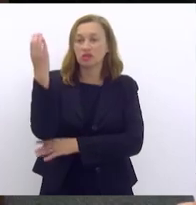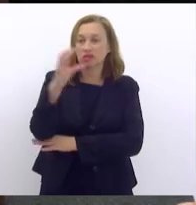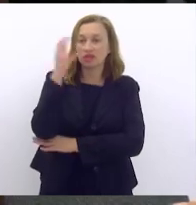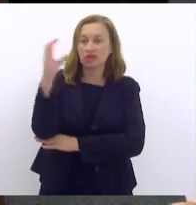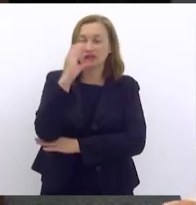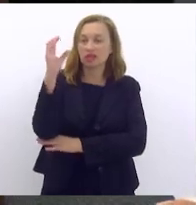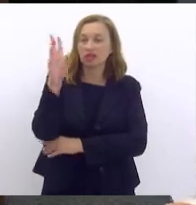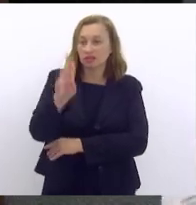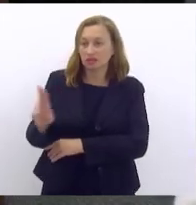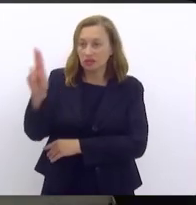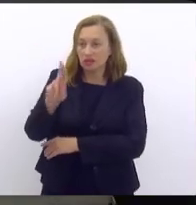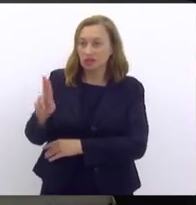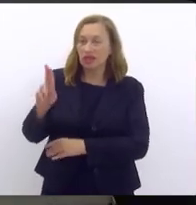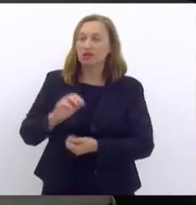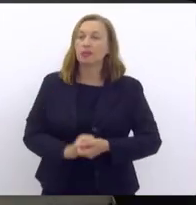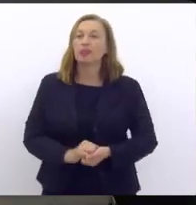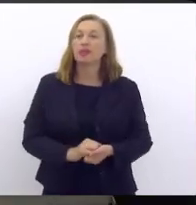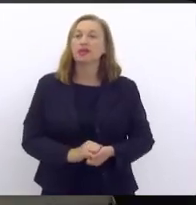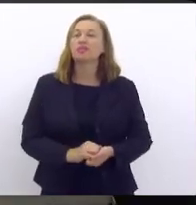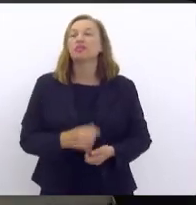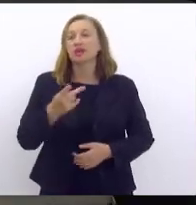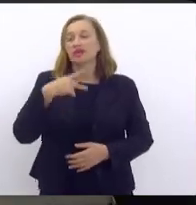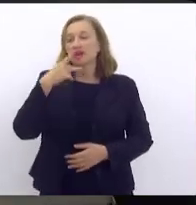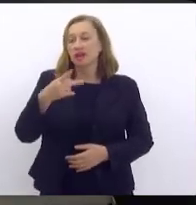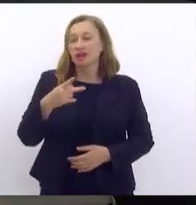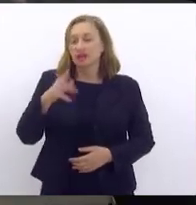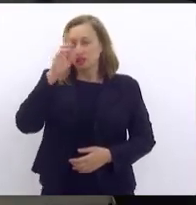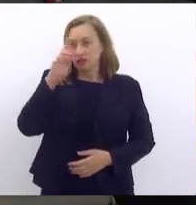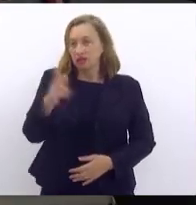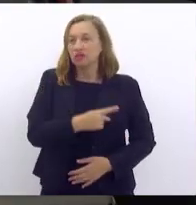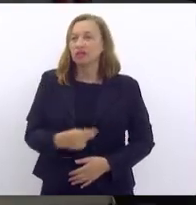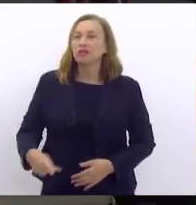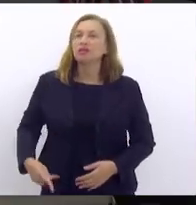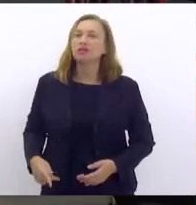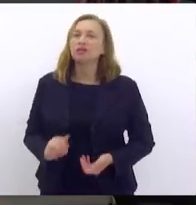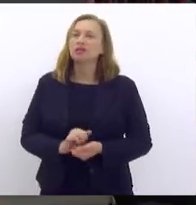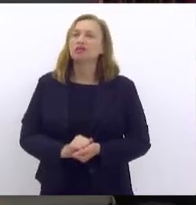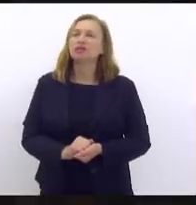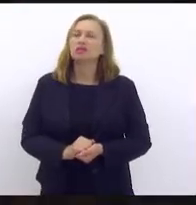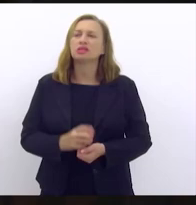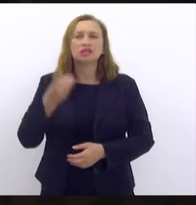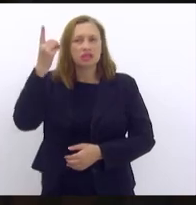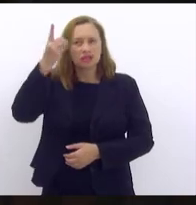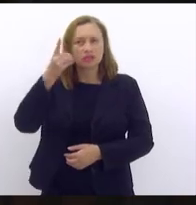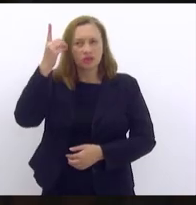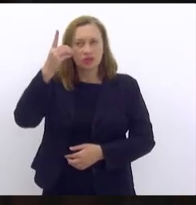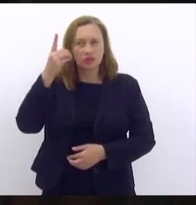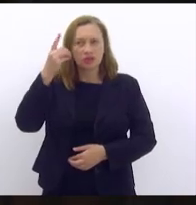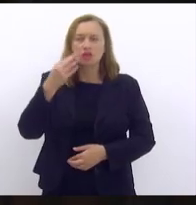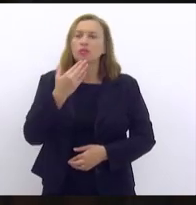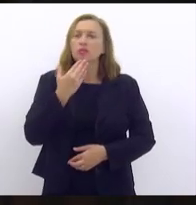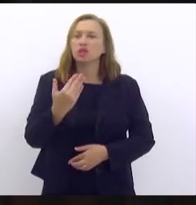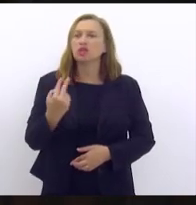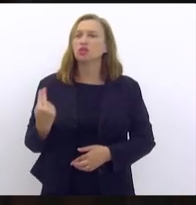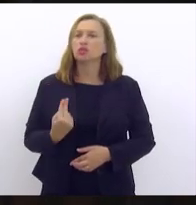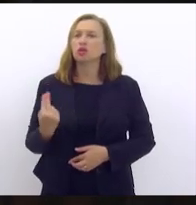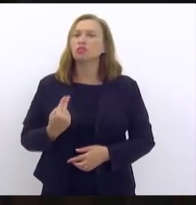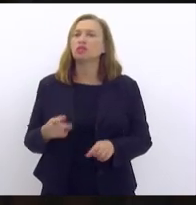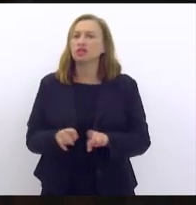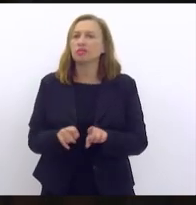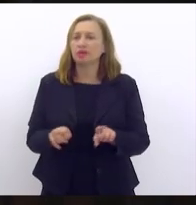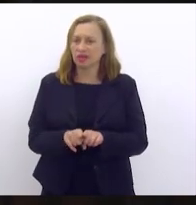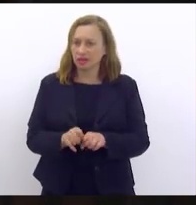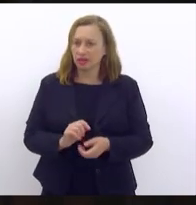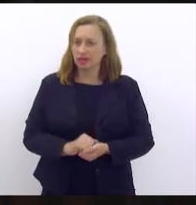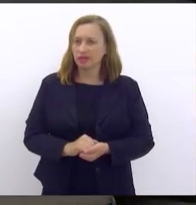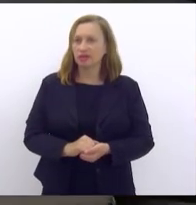nossas universidades. Para declarar, nossa presidente. Deputada, nosso nome deputado está pedindo aqui coautoria também, tá? Nosso